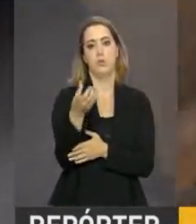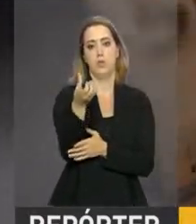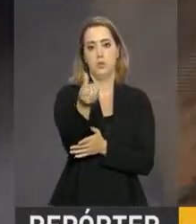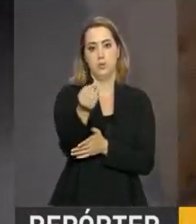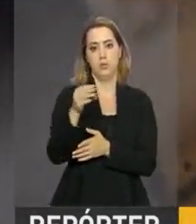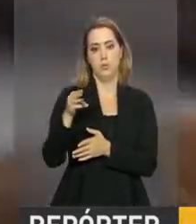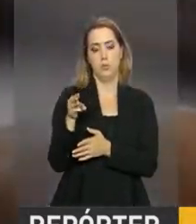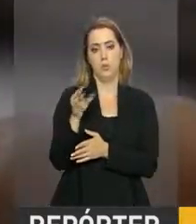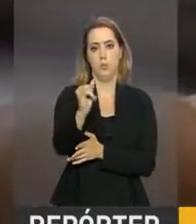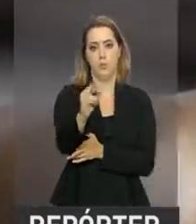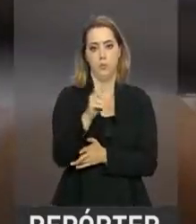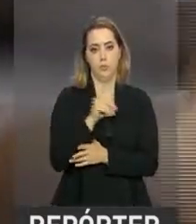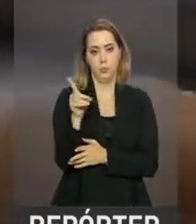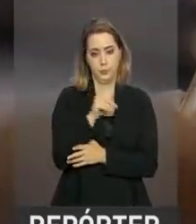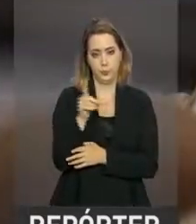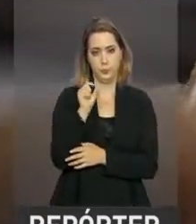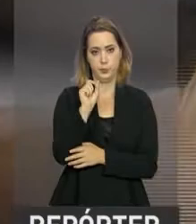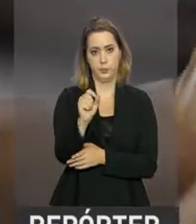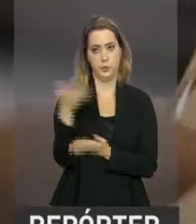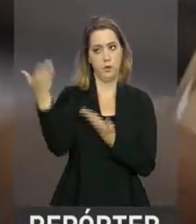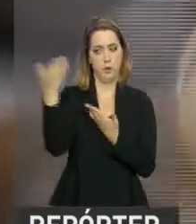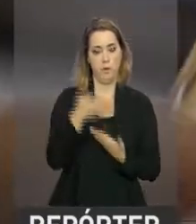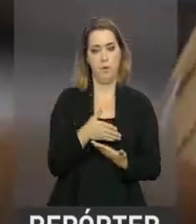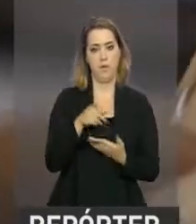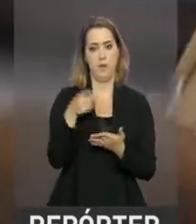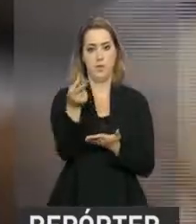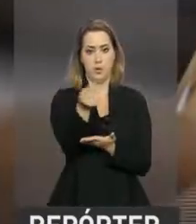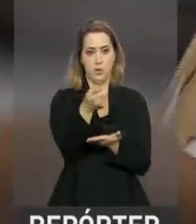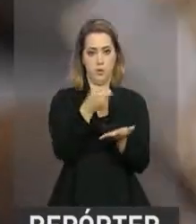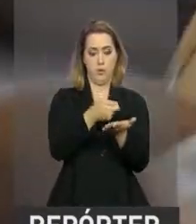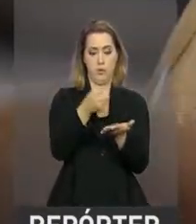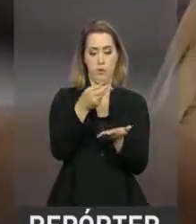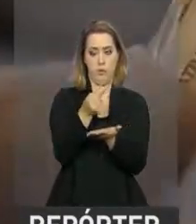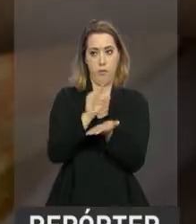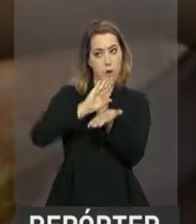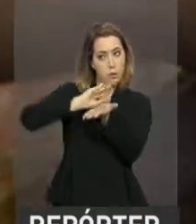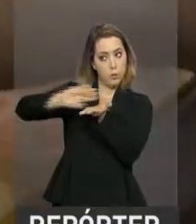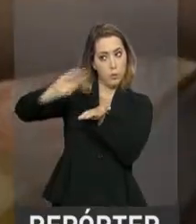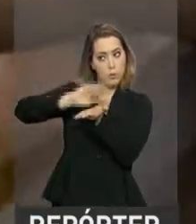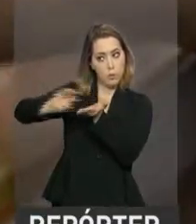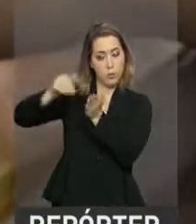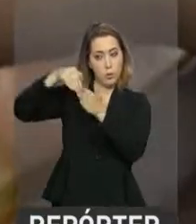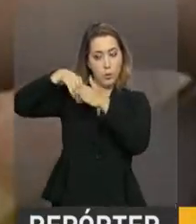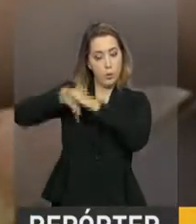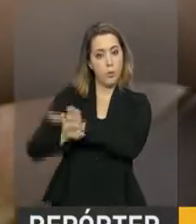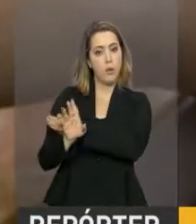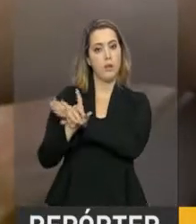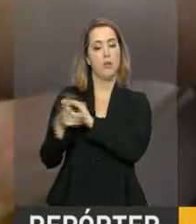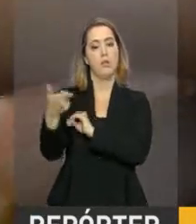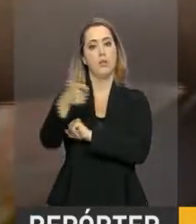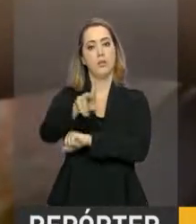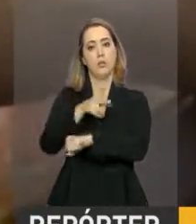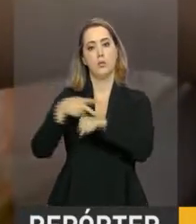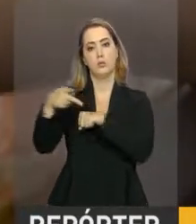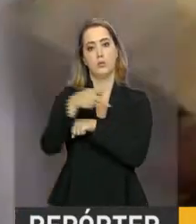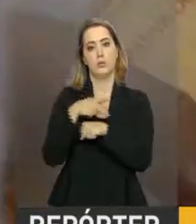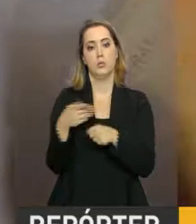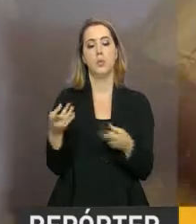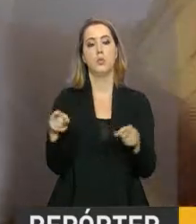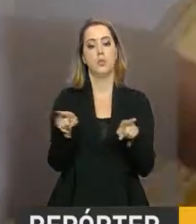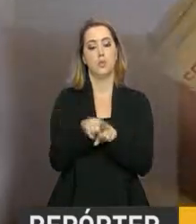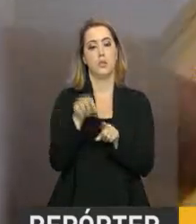públicos esses valores vêm de recursos mantidos por brasileiros no exterior até o dia 31 de dezembro de 2014